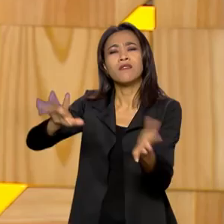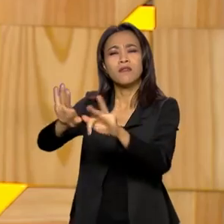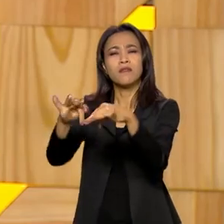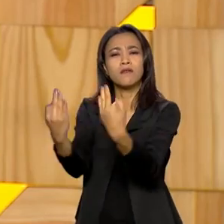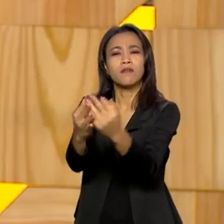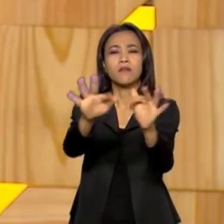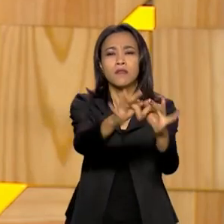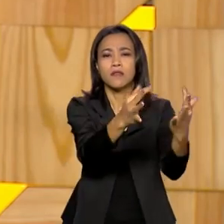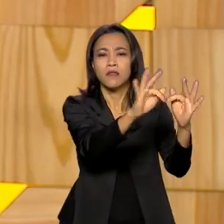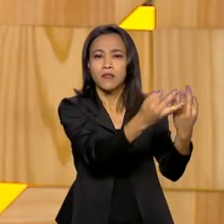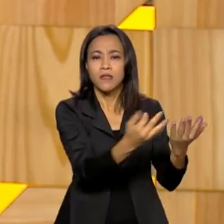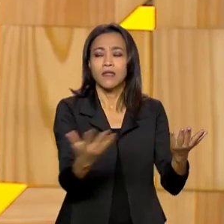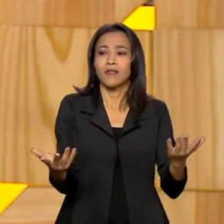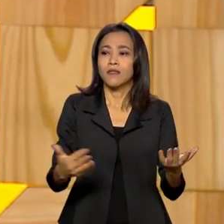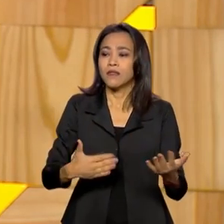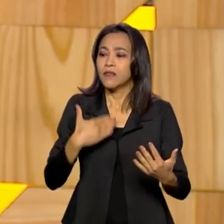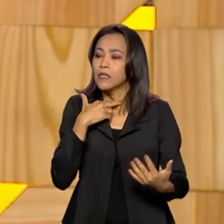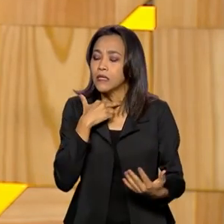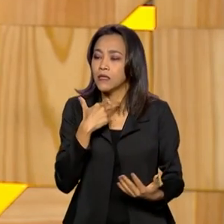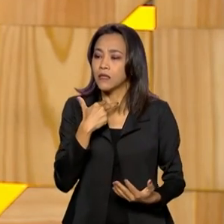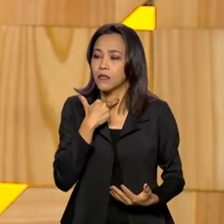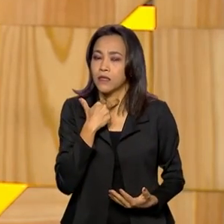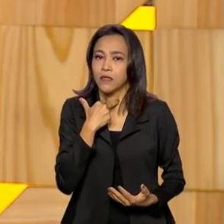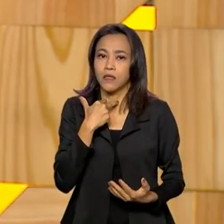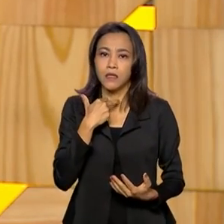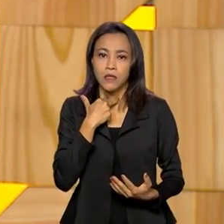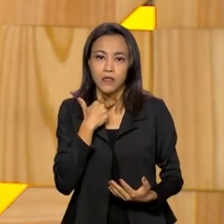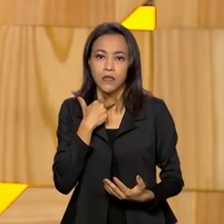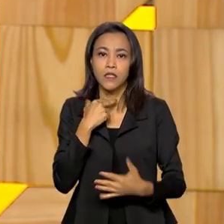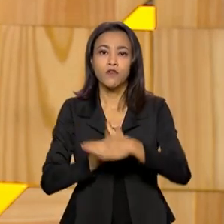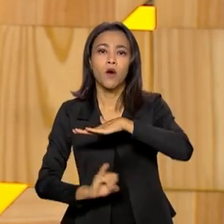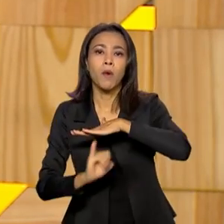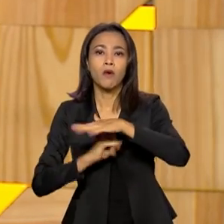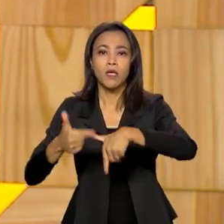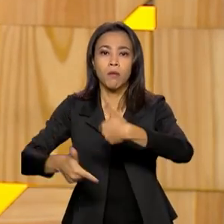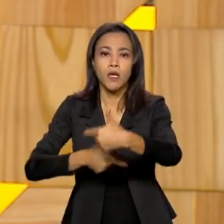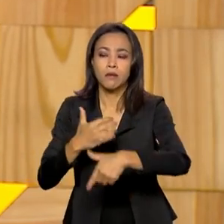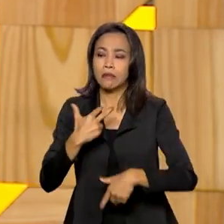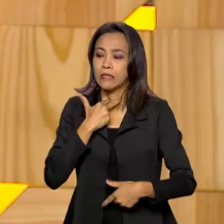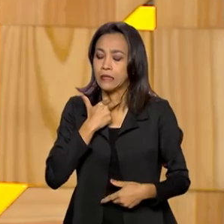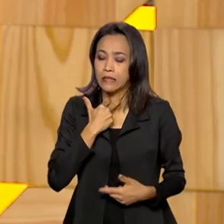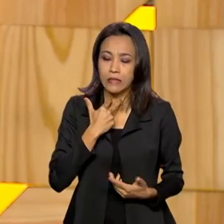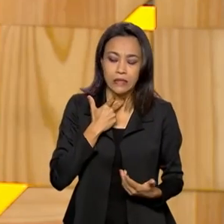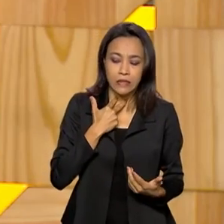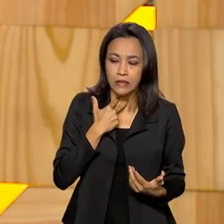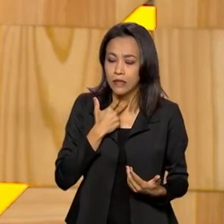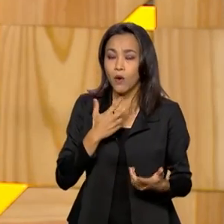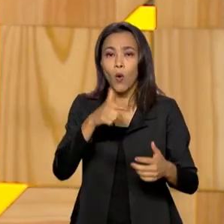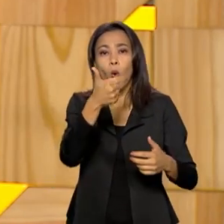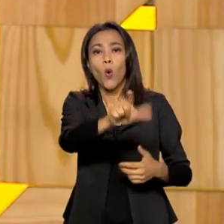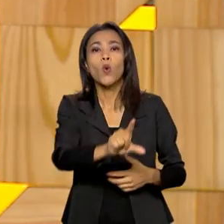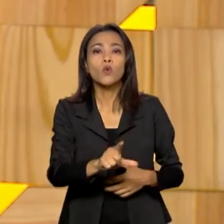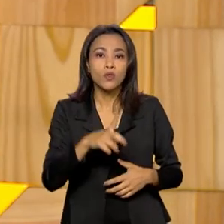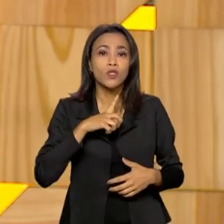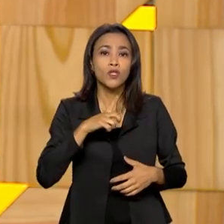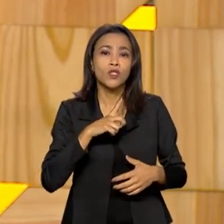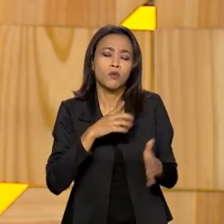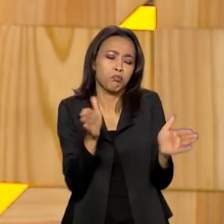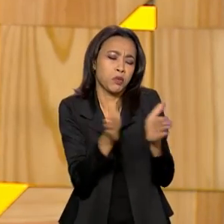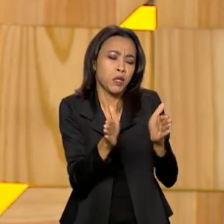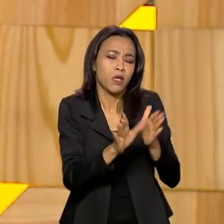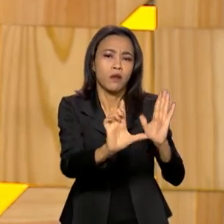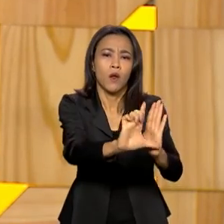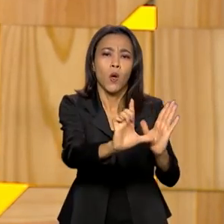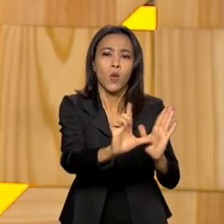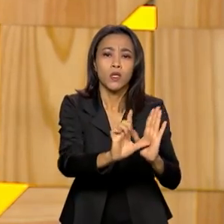vezes de est ganhando seu sustento eram trabalhadores informais né pessoas que tinham um pequeno Comércio e de uma hora para outra não puderam